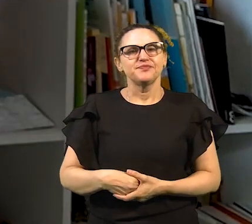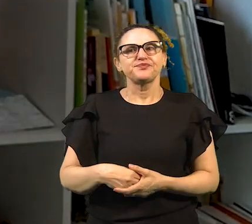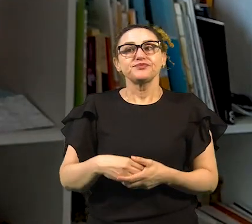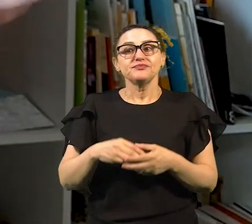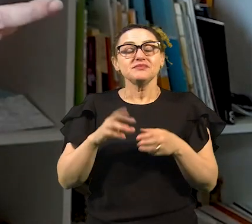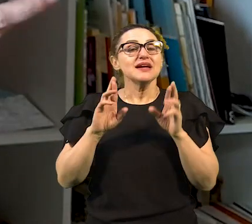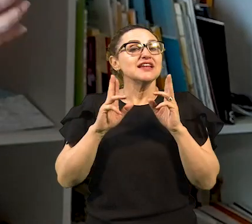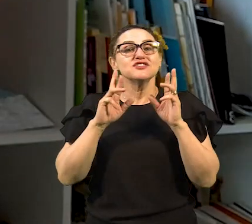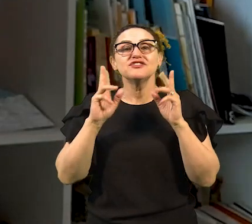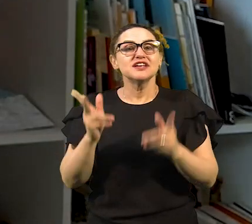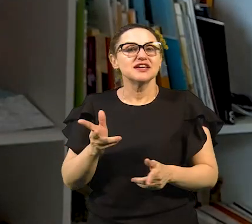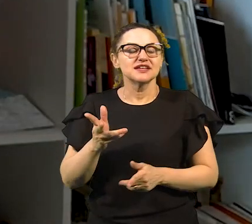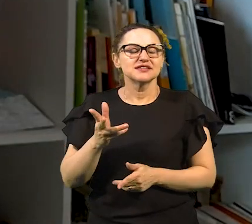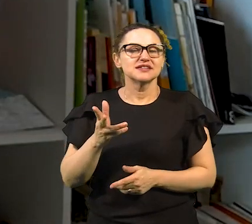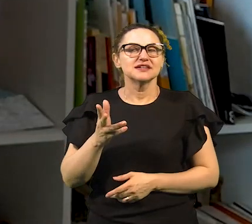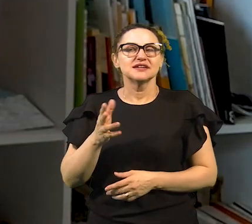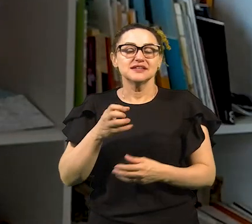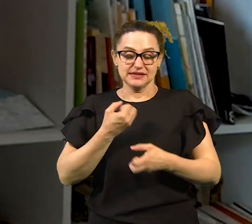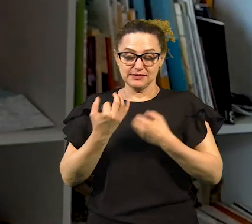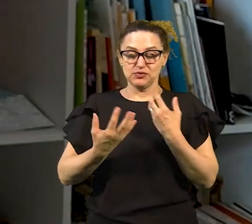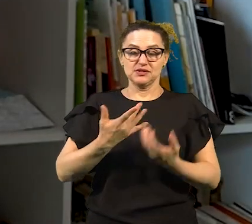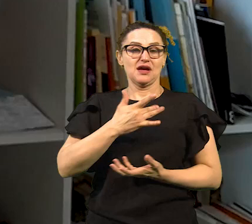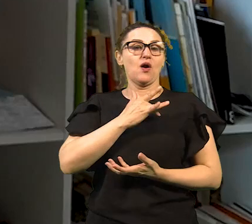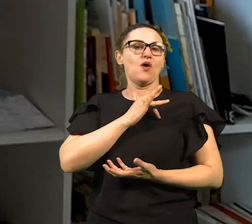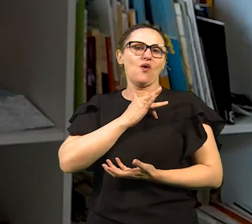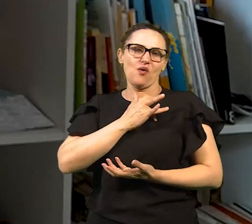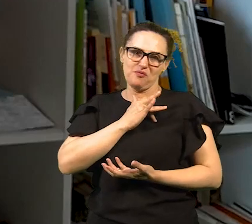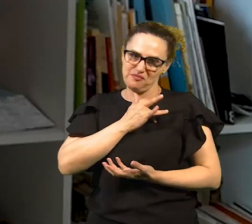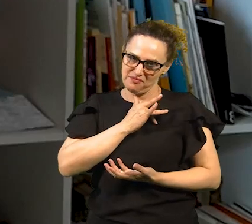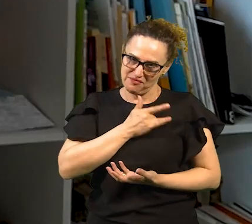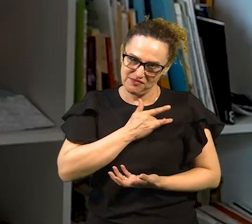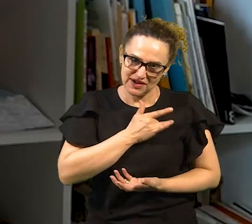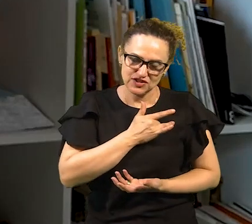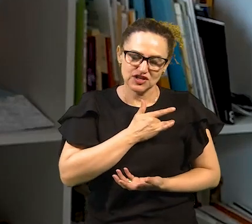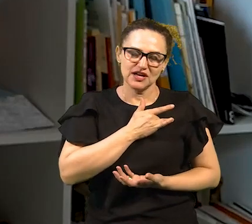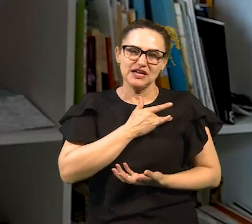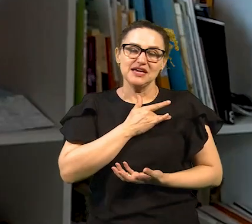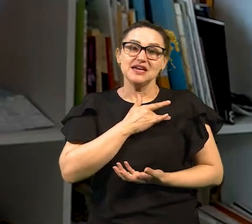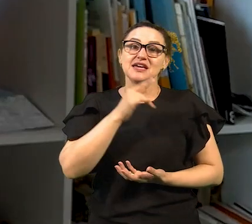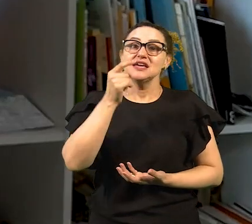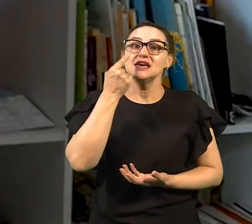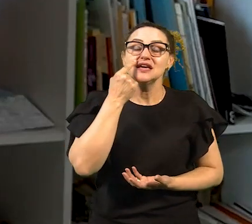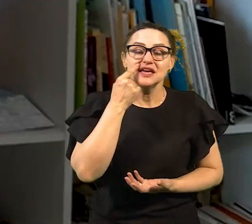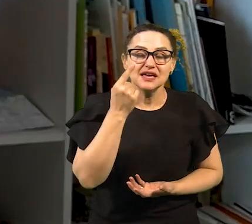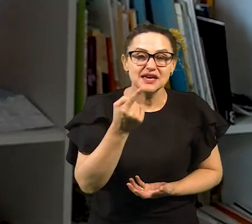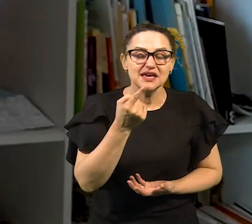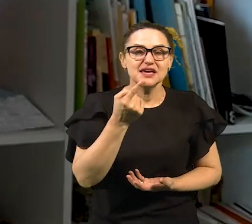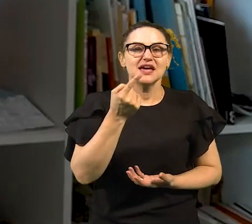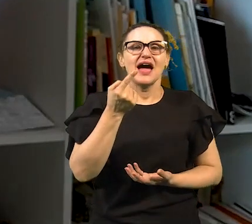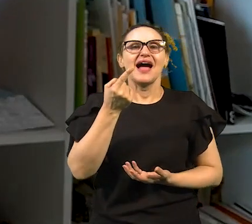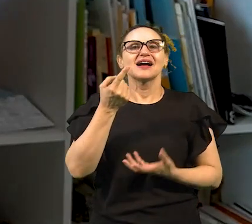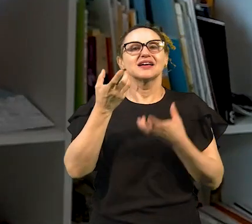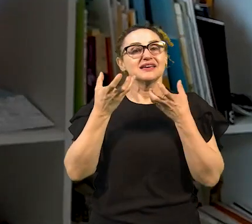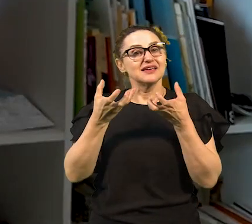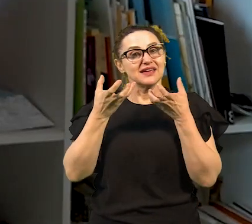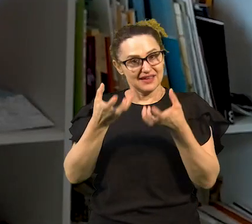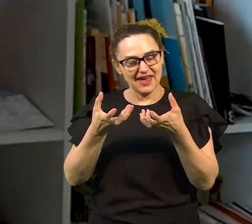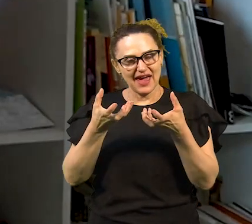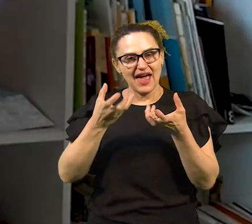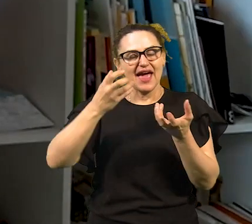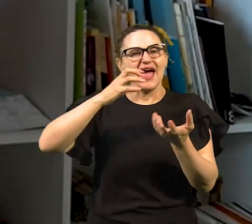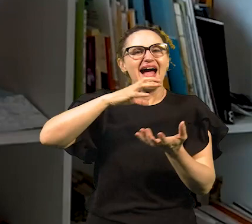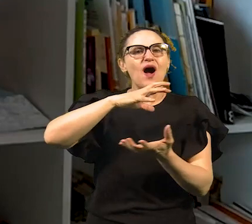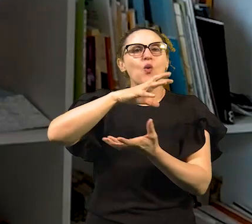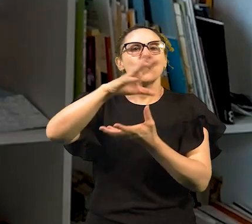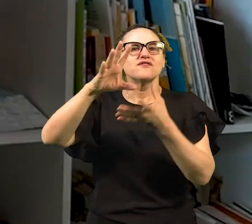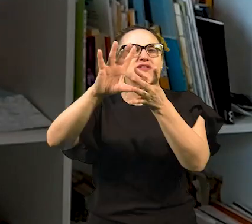romântica e aquele projeto que buscava essa cor local, buscava esse projeto de identidade. Aqui se busca mais essa universalidade, que, claro,